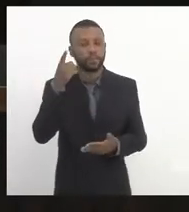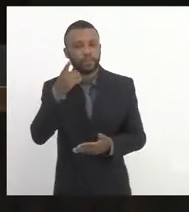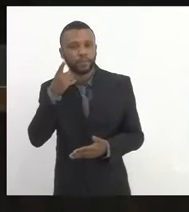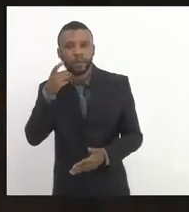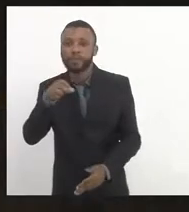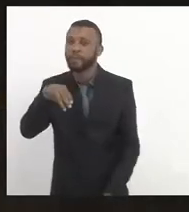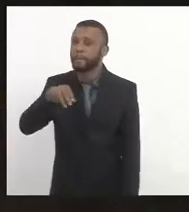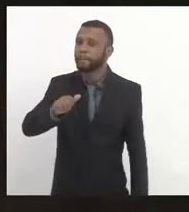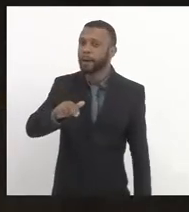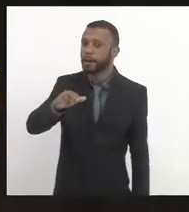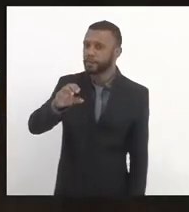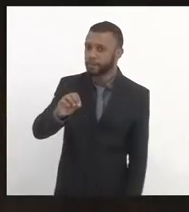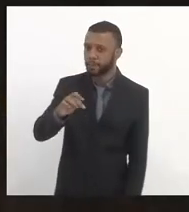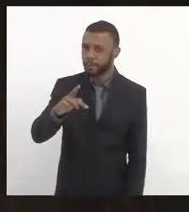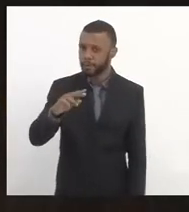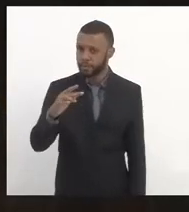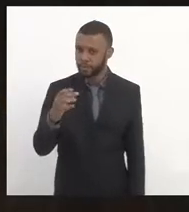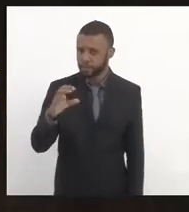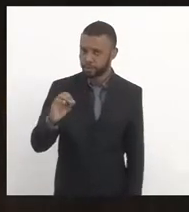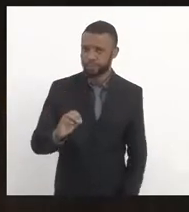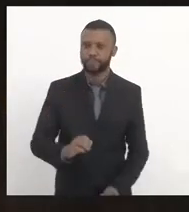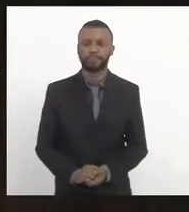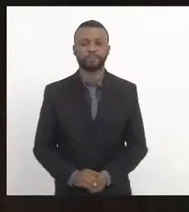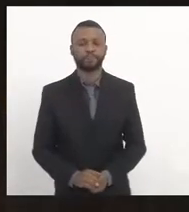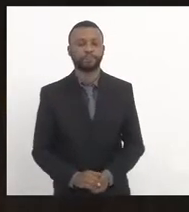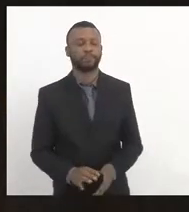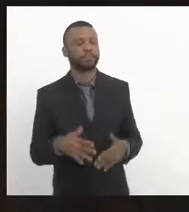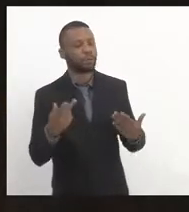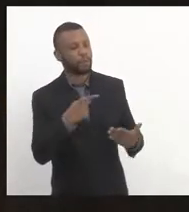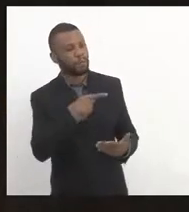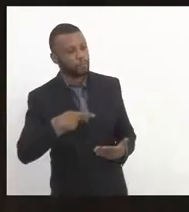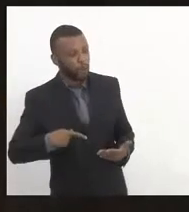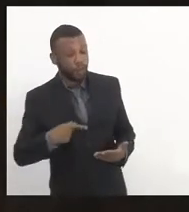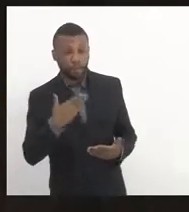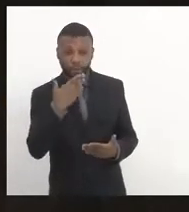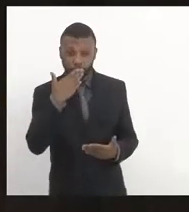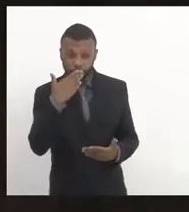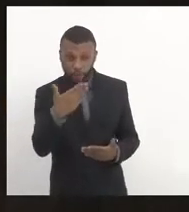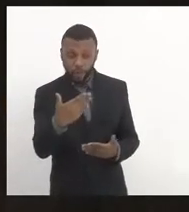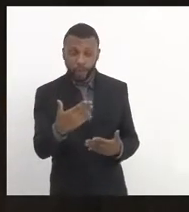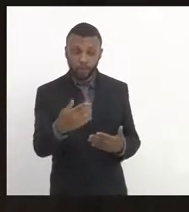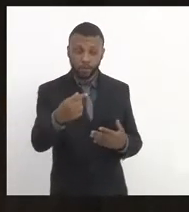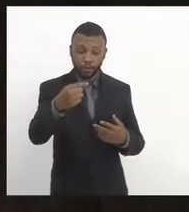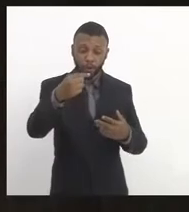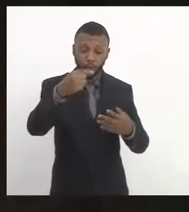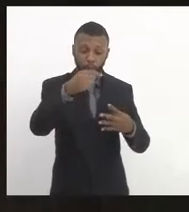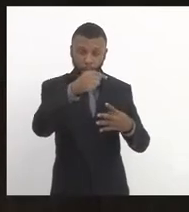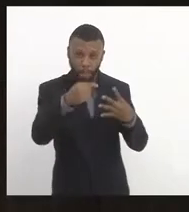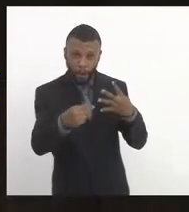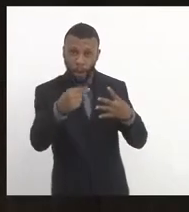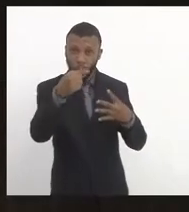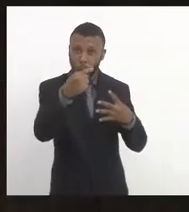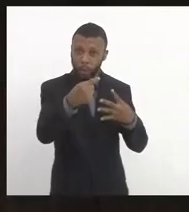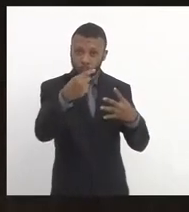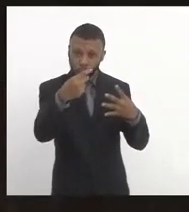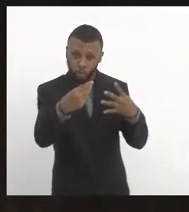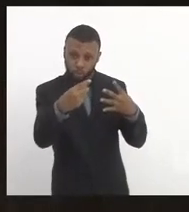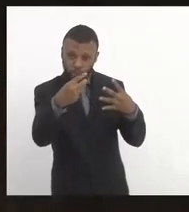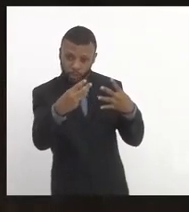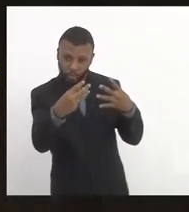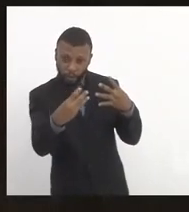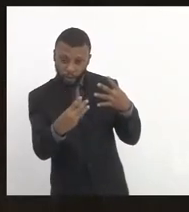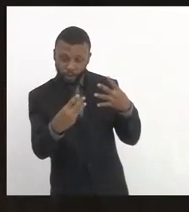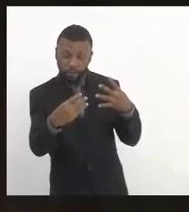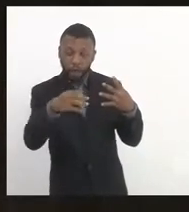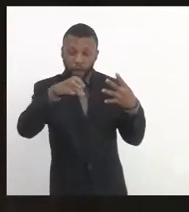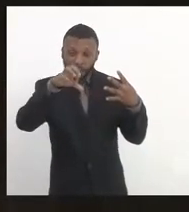Senhor presidente, o parecer é favorável às emendas 1, 2, 3 e 4, pela prejudicabilidade da emenda 9 pela emenda 1 da